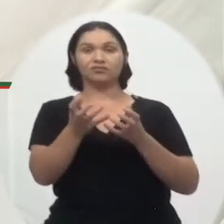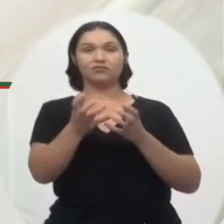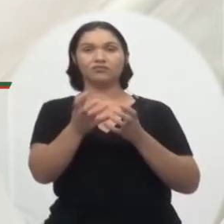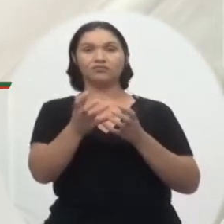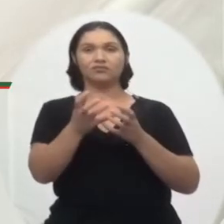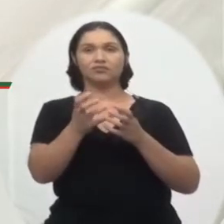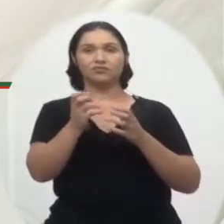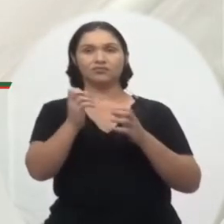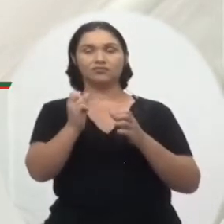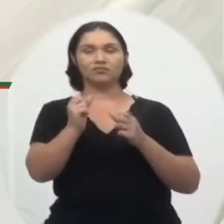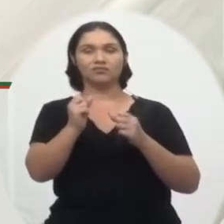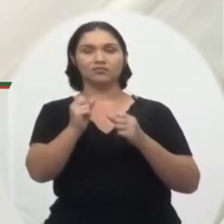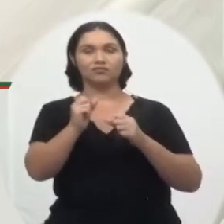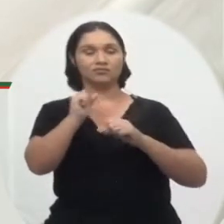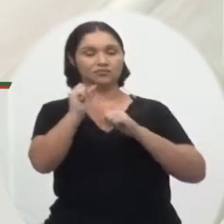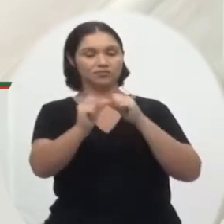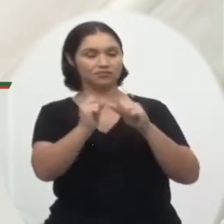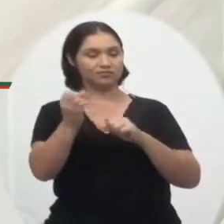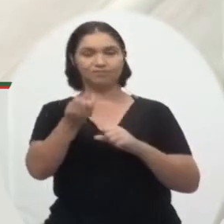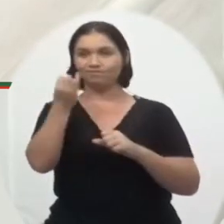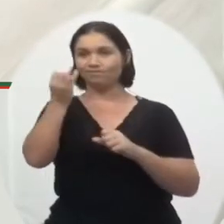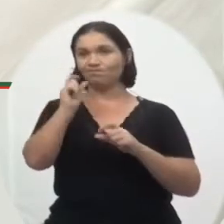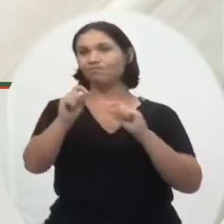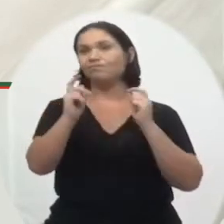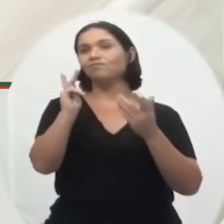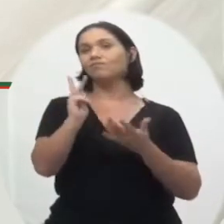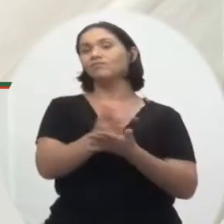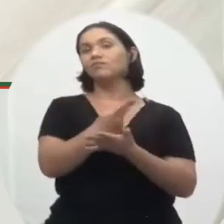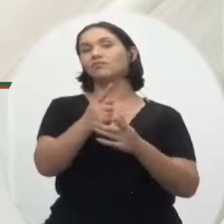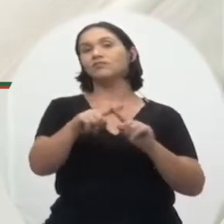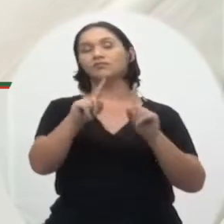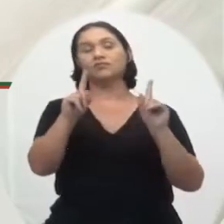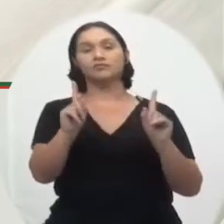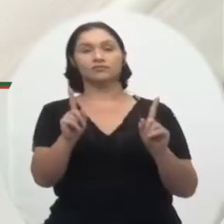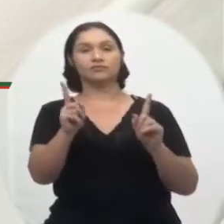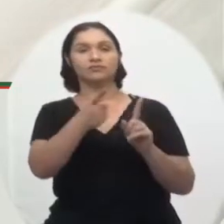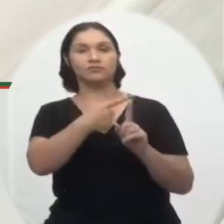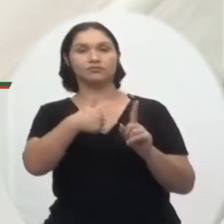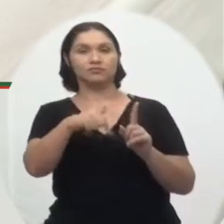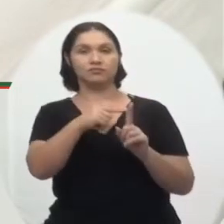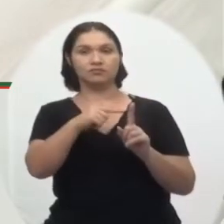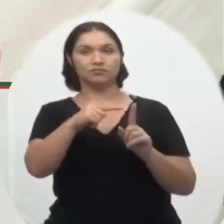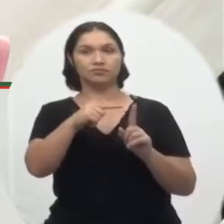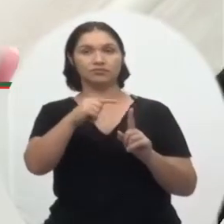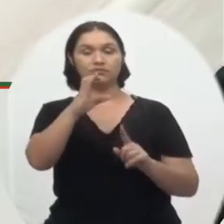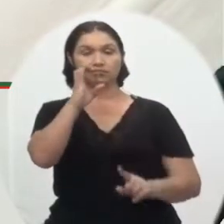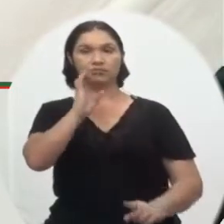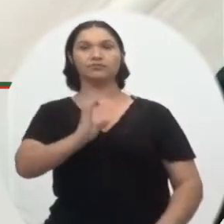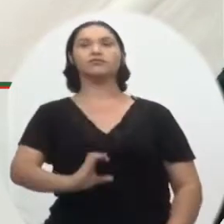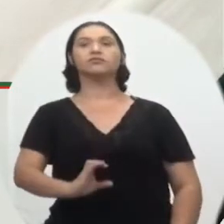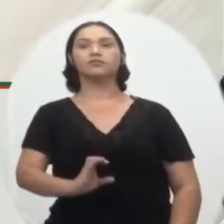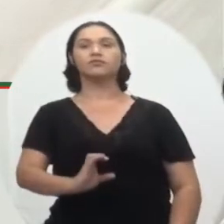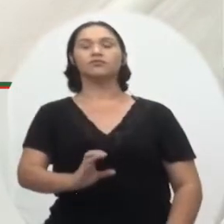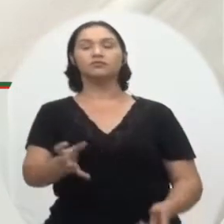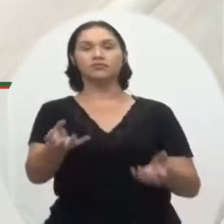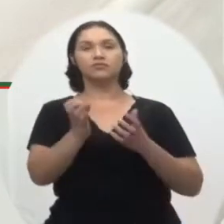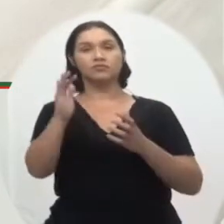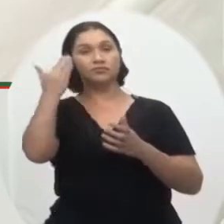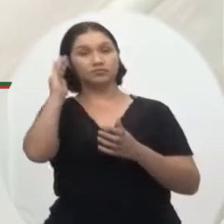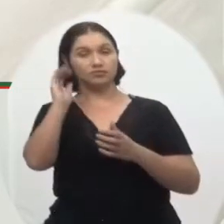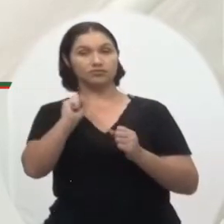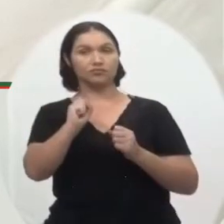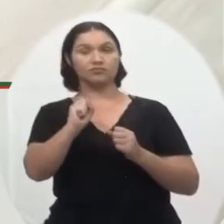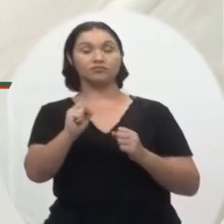recuperação. Independente do desfecho que venha a acontecer, nós, como cidadãos, a gente tem que entender que essas decisões